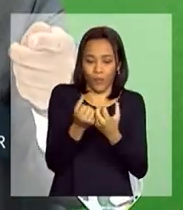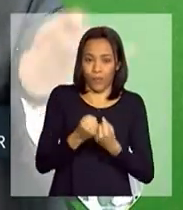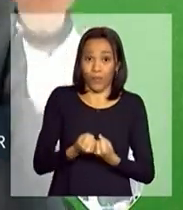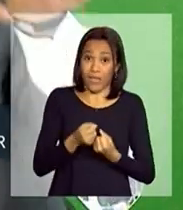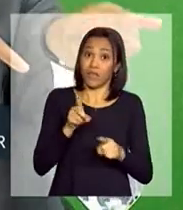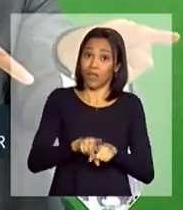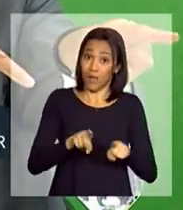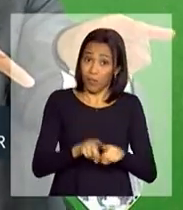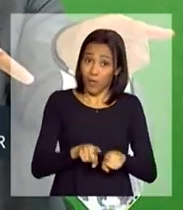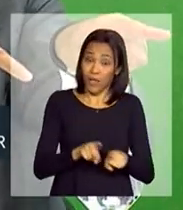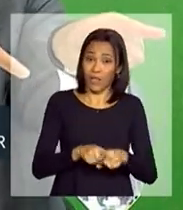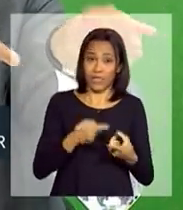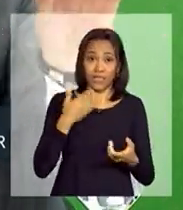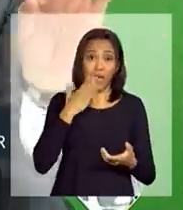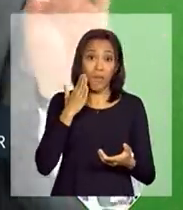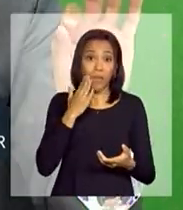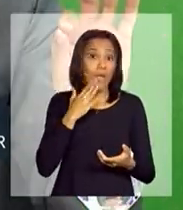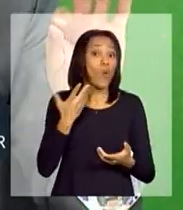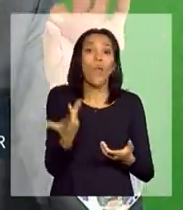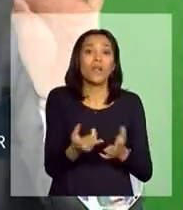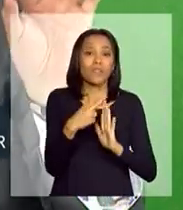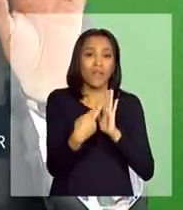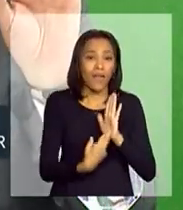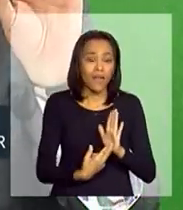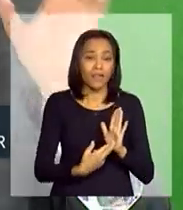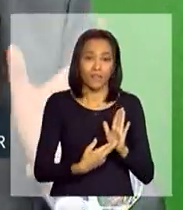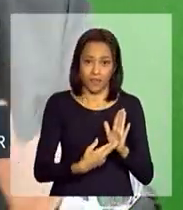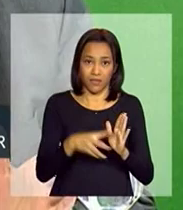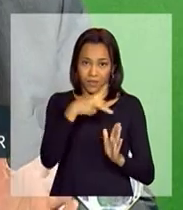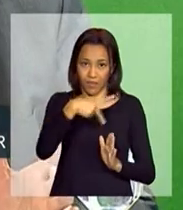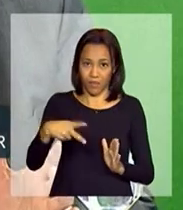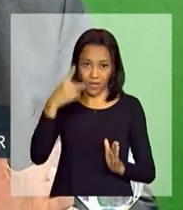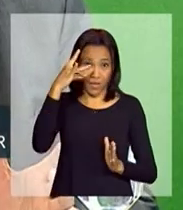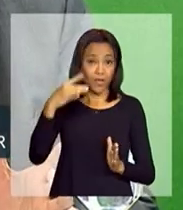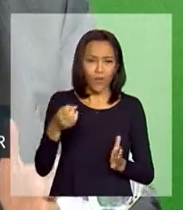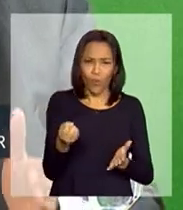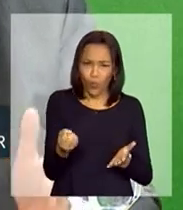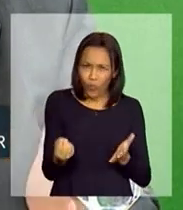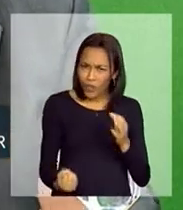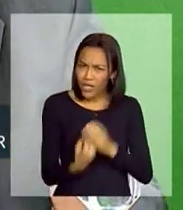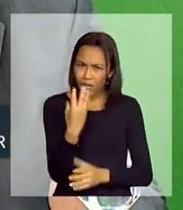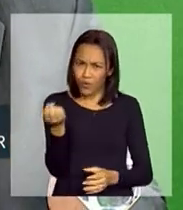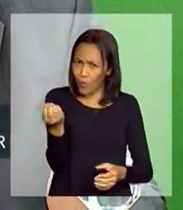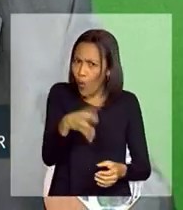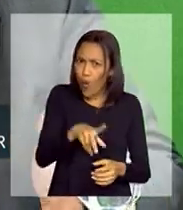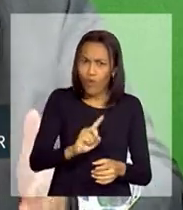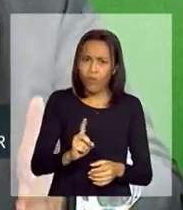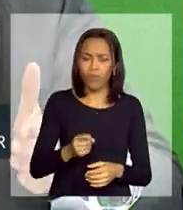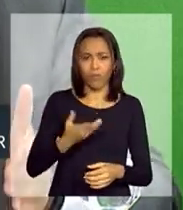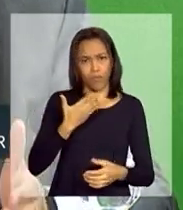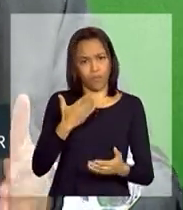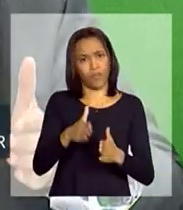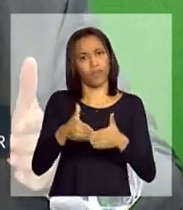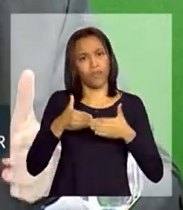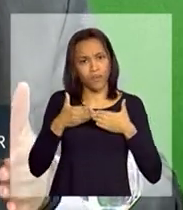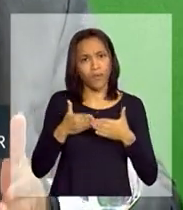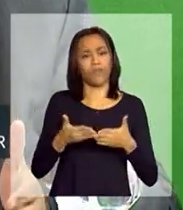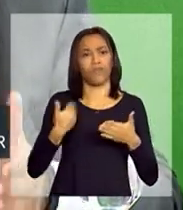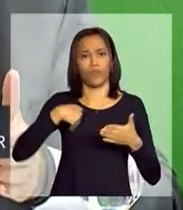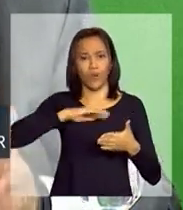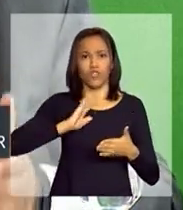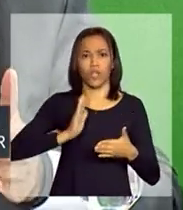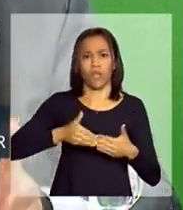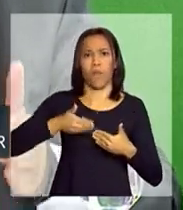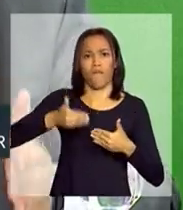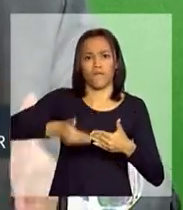apresenta Dilma ao tomar em conhecimento das medidas mostra que nos está se criando nada de novo pelo amor de Deus tem uma hora avanço que nós já fizemos